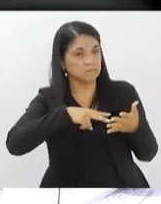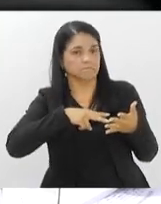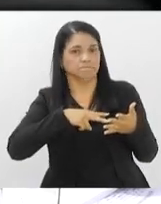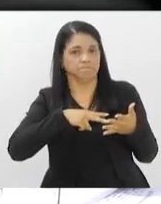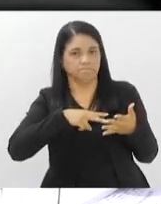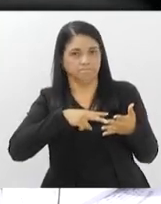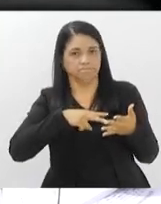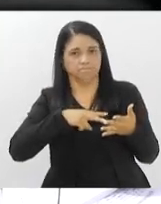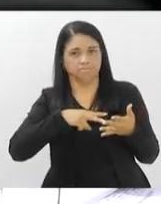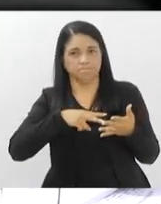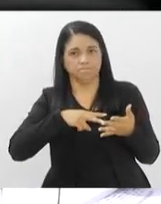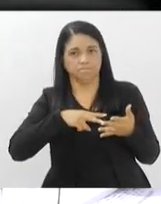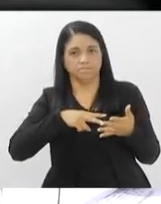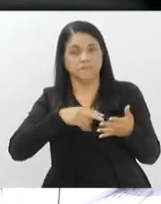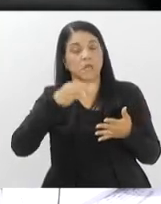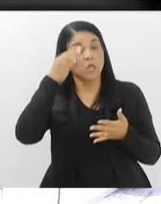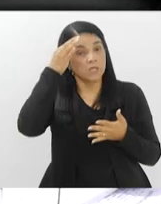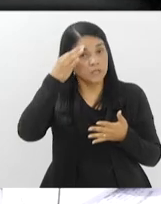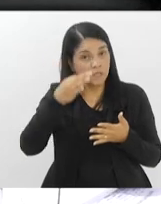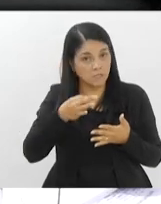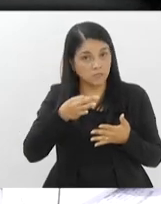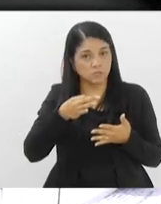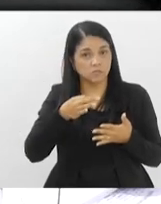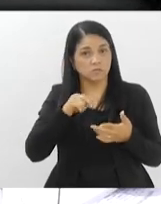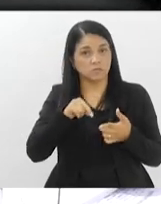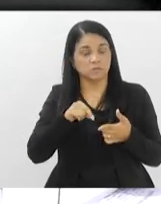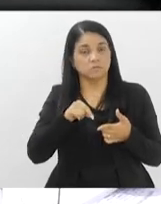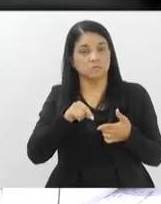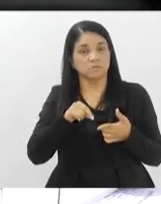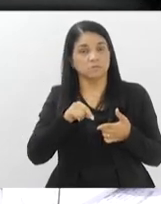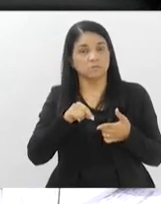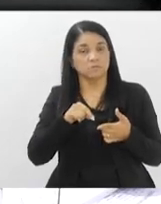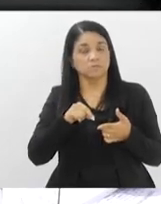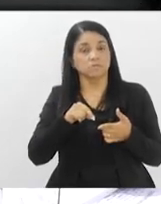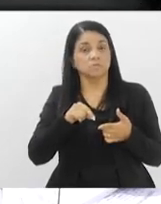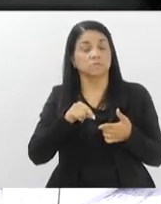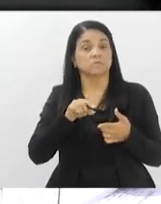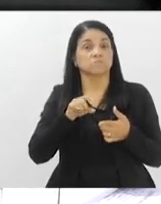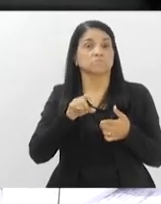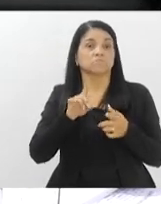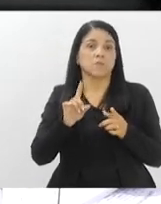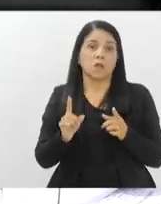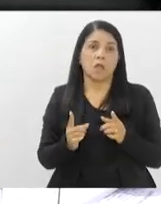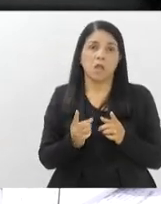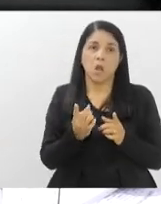distribuído. Eu entendia que era para única e exclusivamente